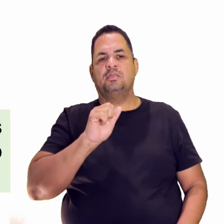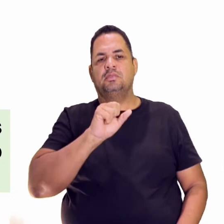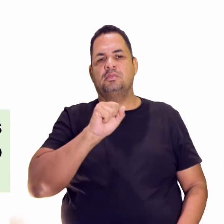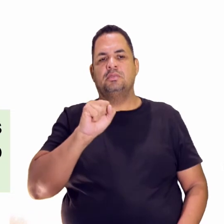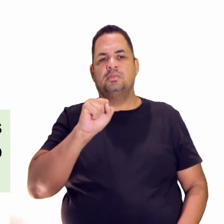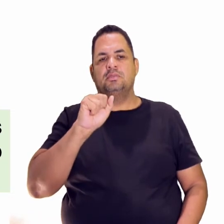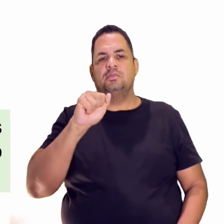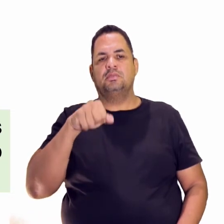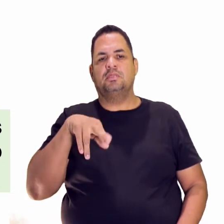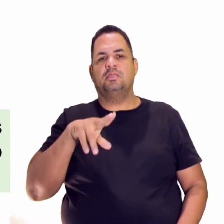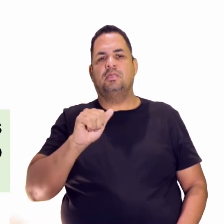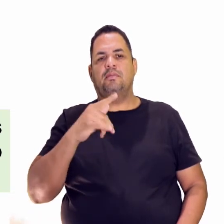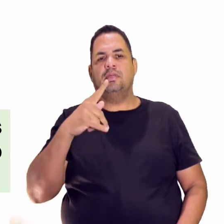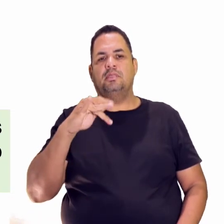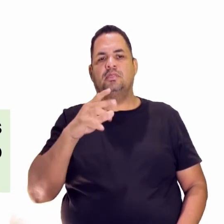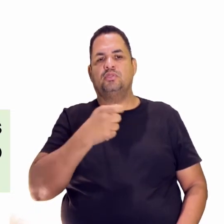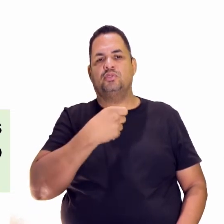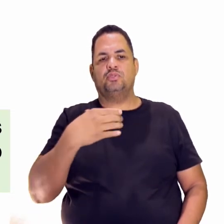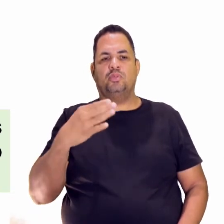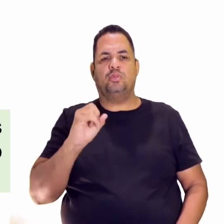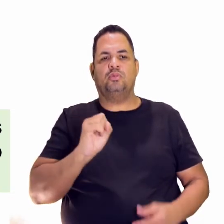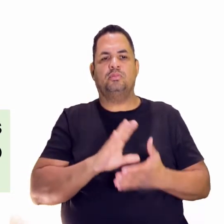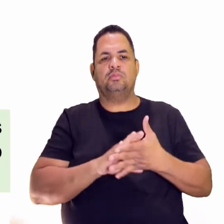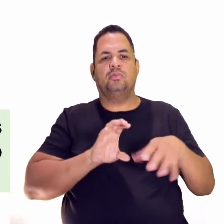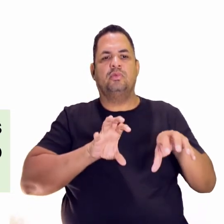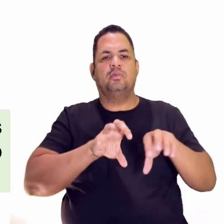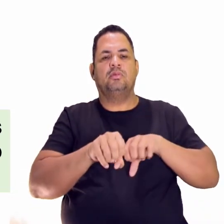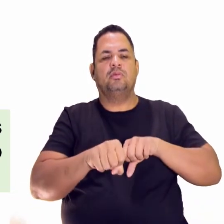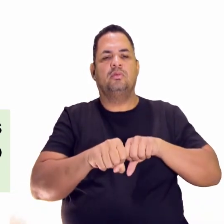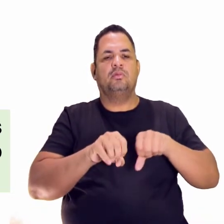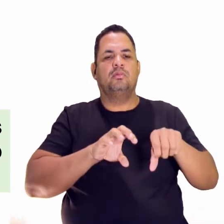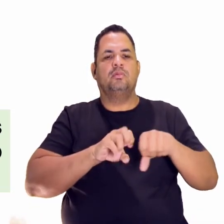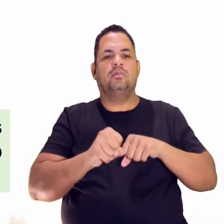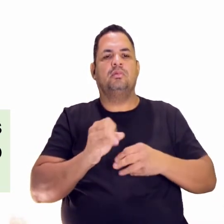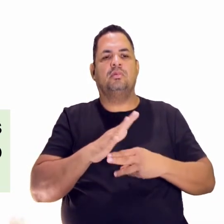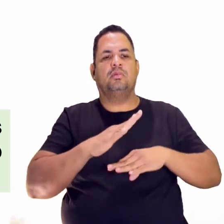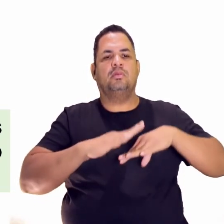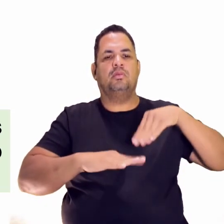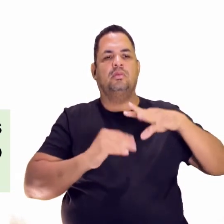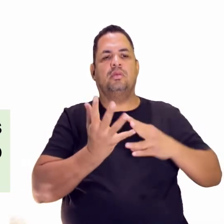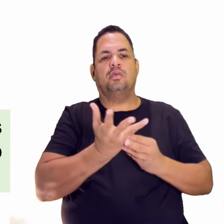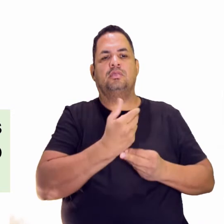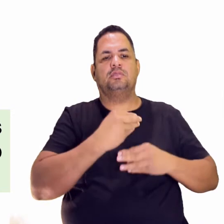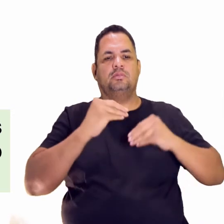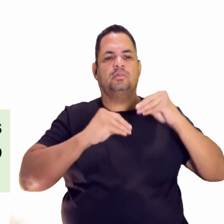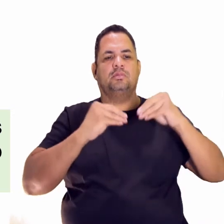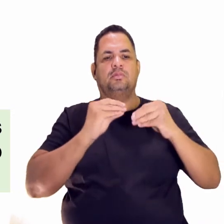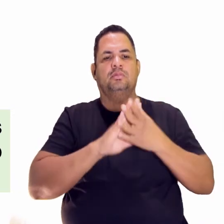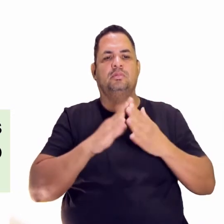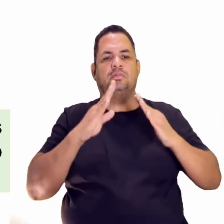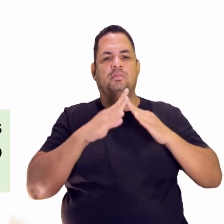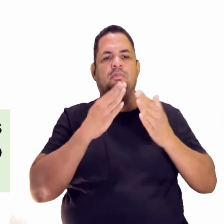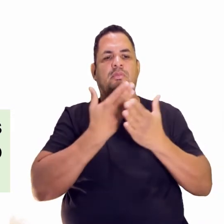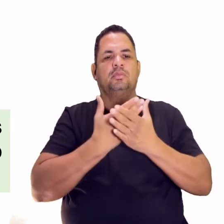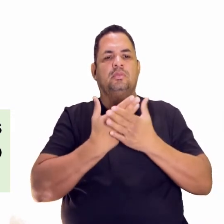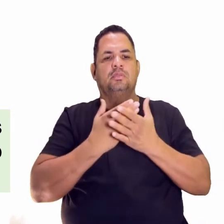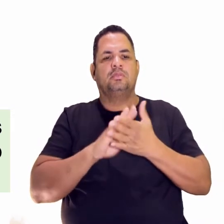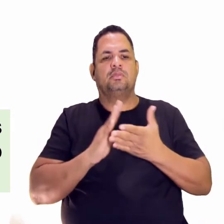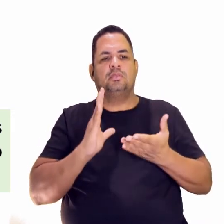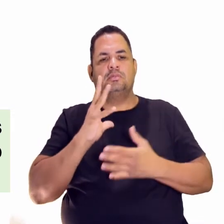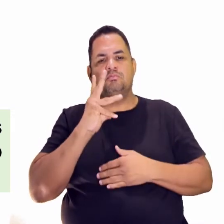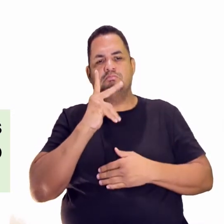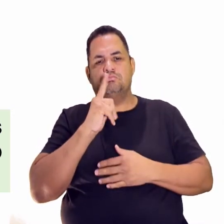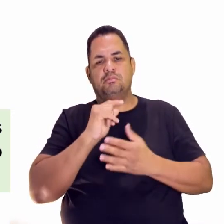da etnia Pataxó, é graduada em artes plásticas pela Escola de Belas Artes da Bahia,